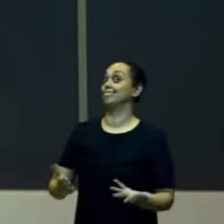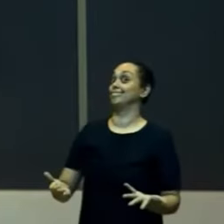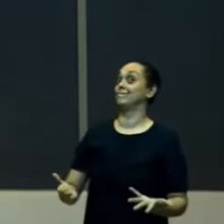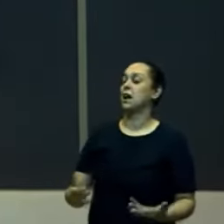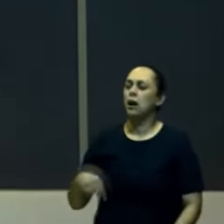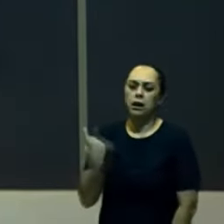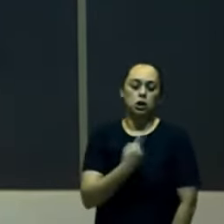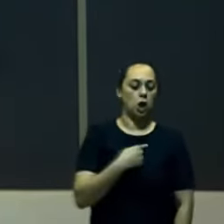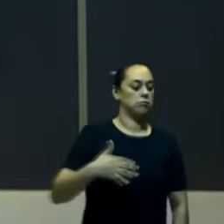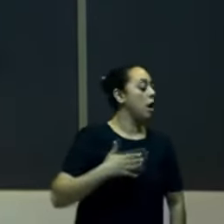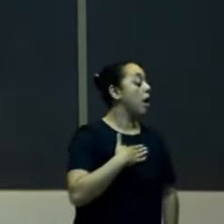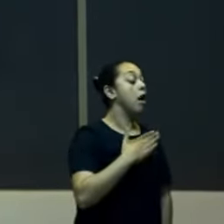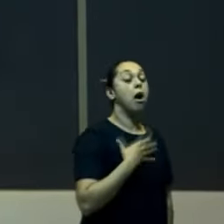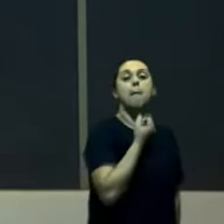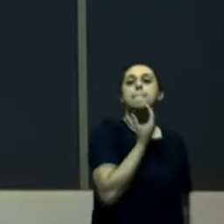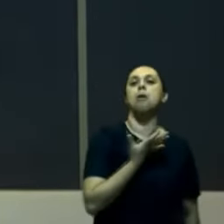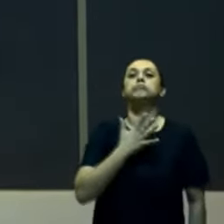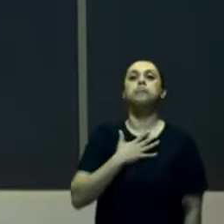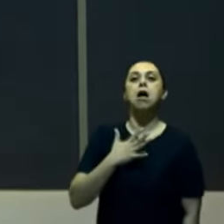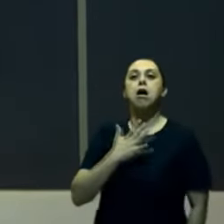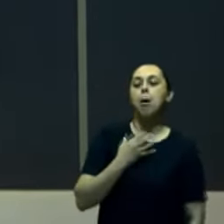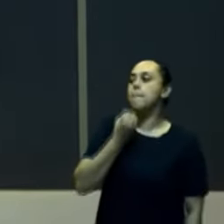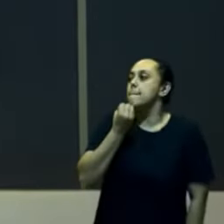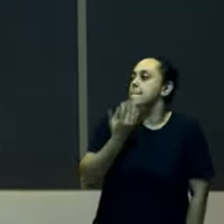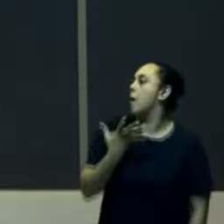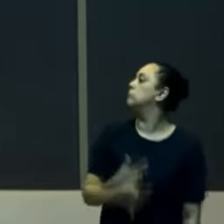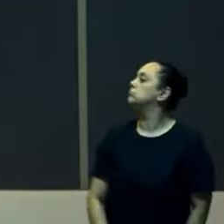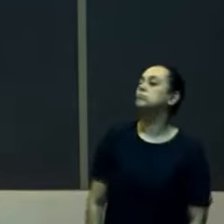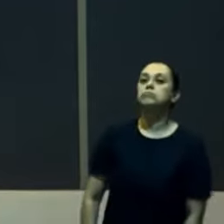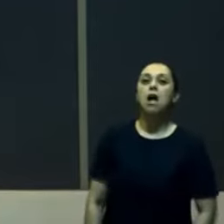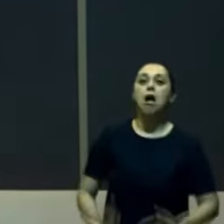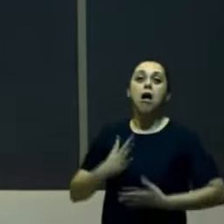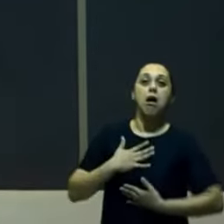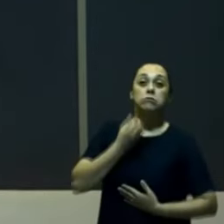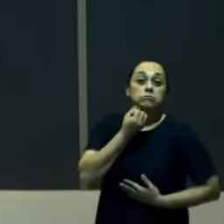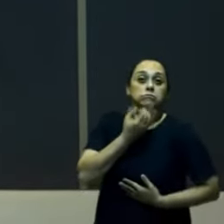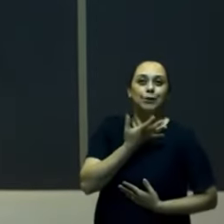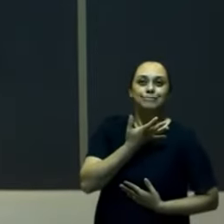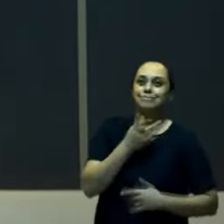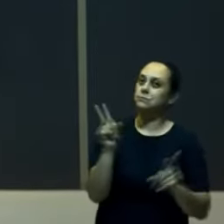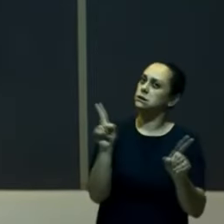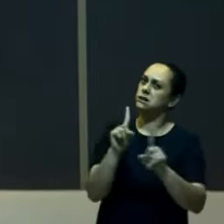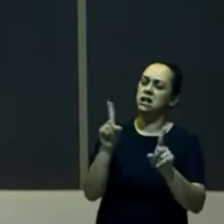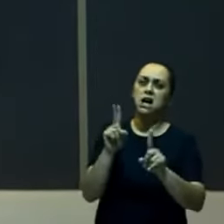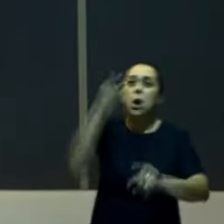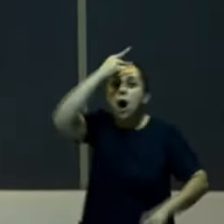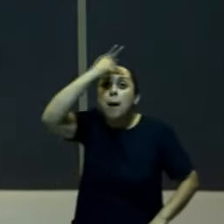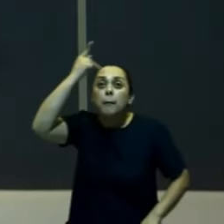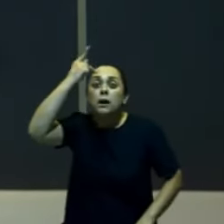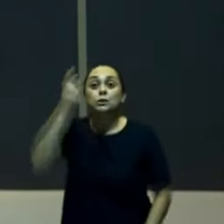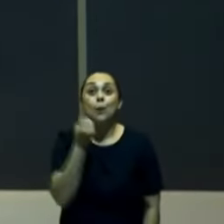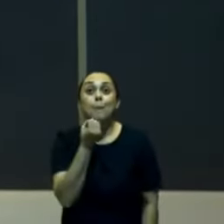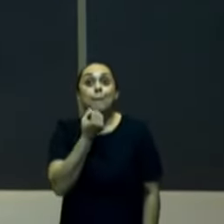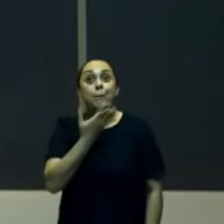generoso. Achando que é bondoso. O generoso investe. Ele quer